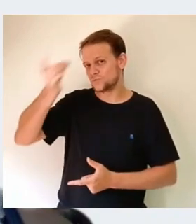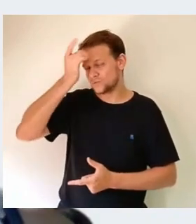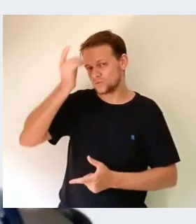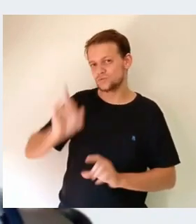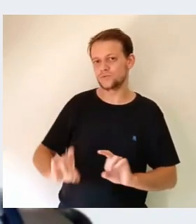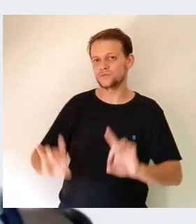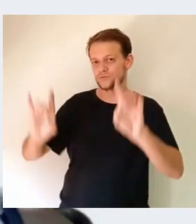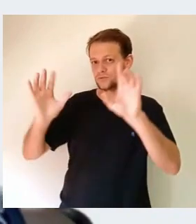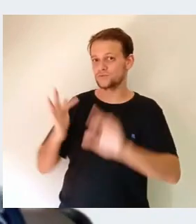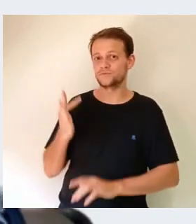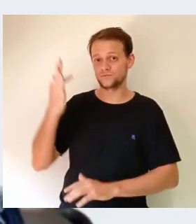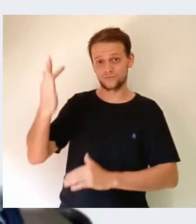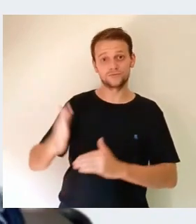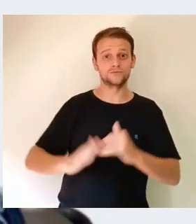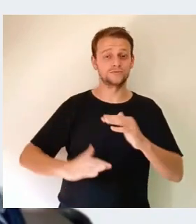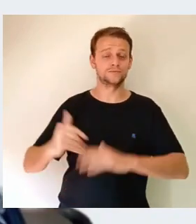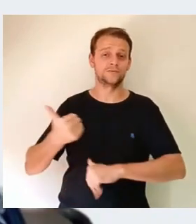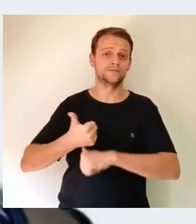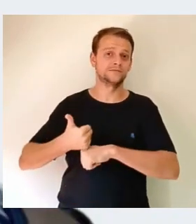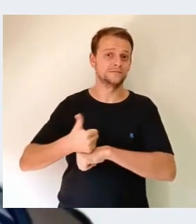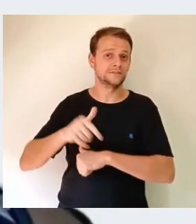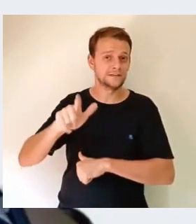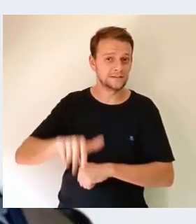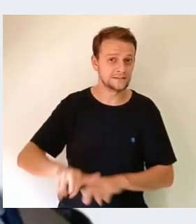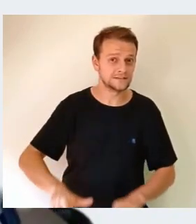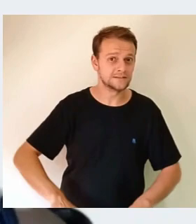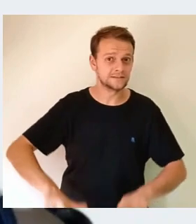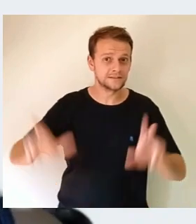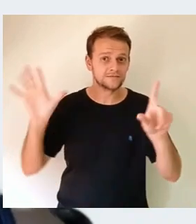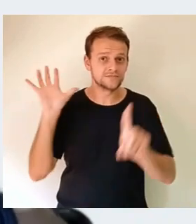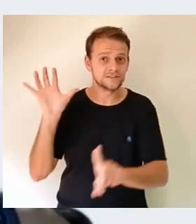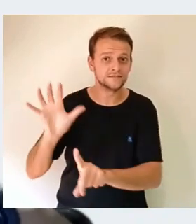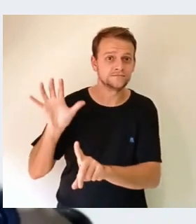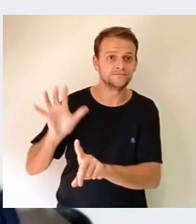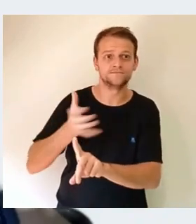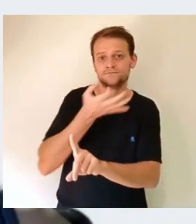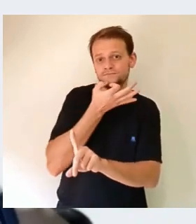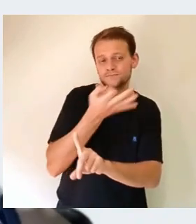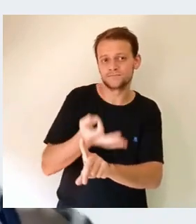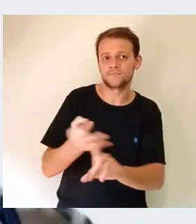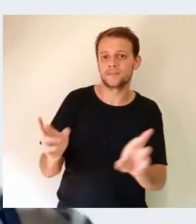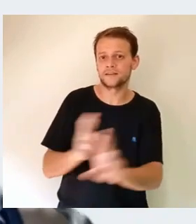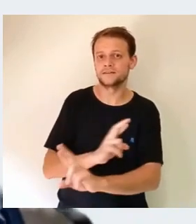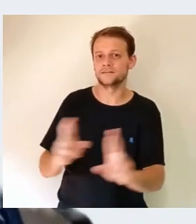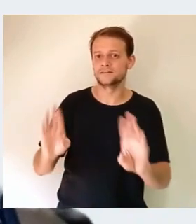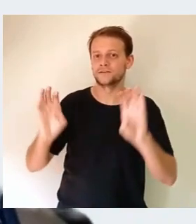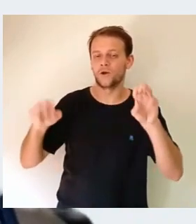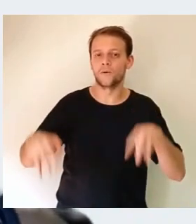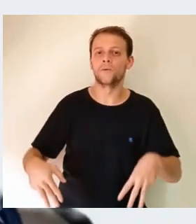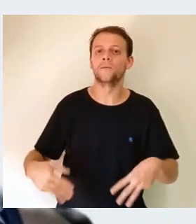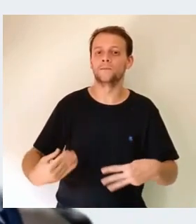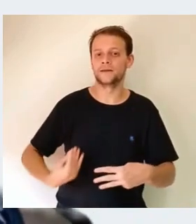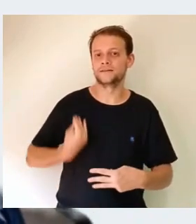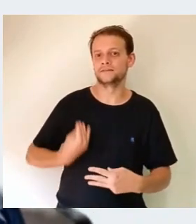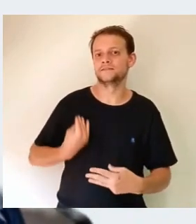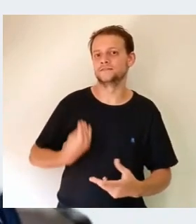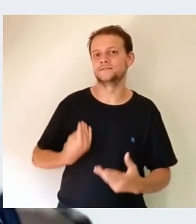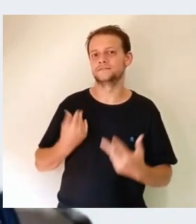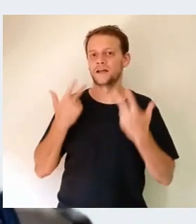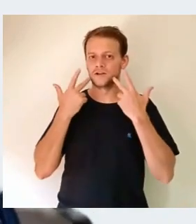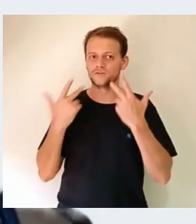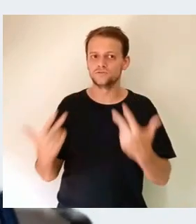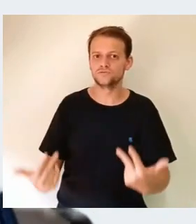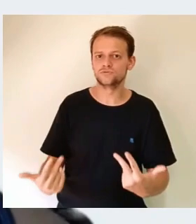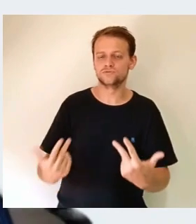de cada um com seu talento e potencial para o futuro profissional, né? Que é diferente de orientações em relação ao